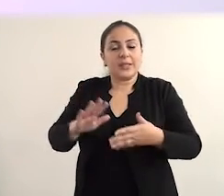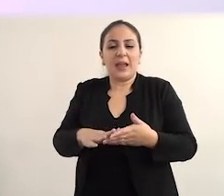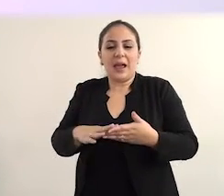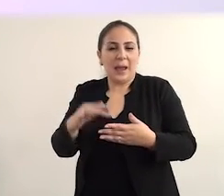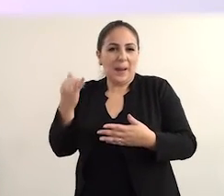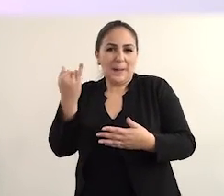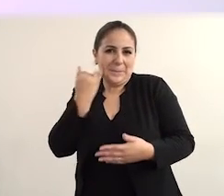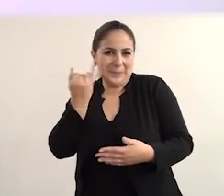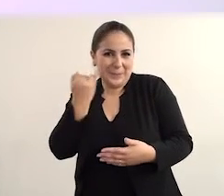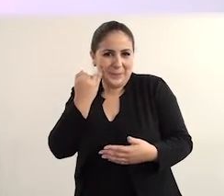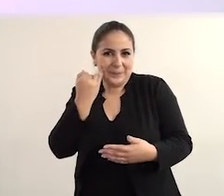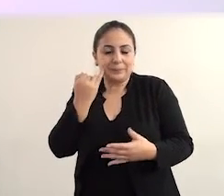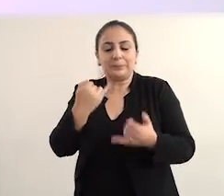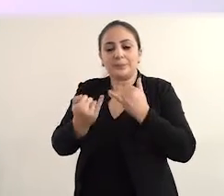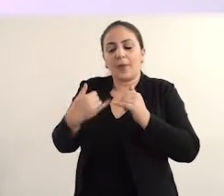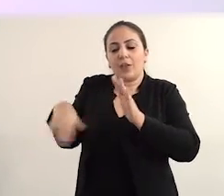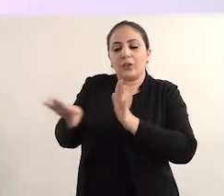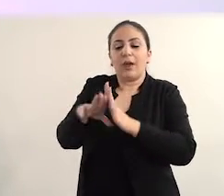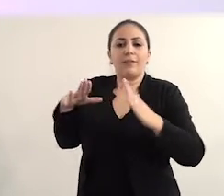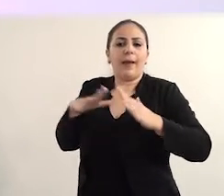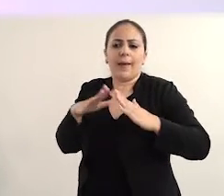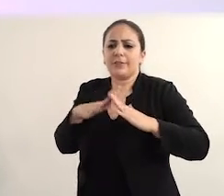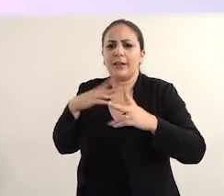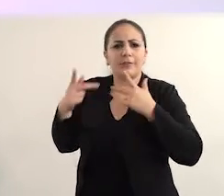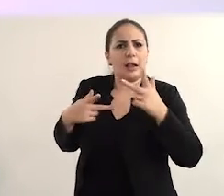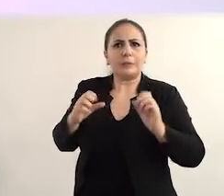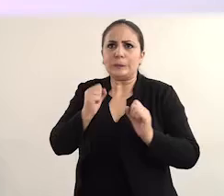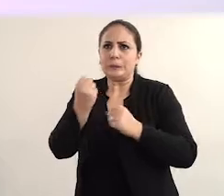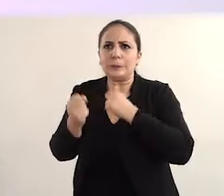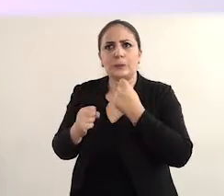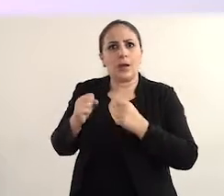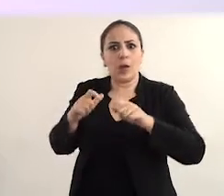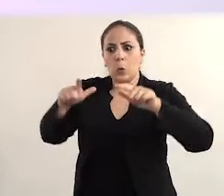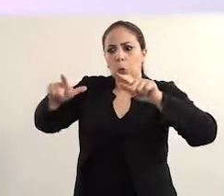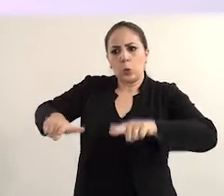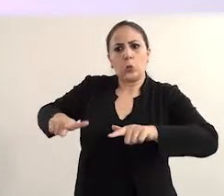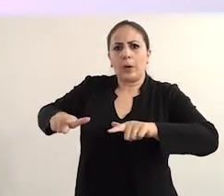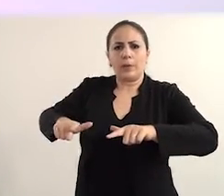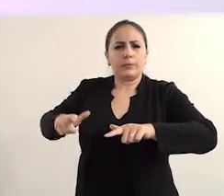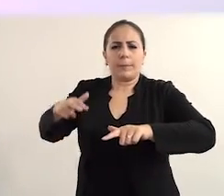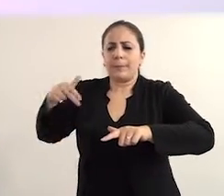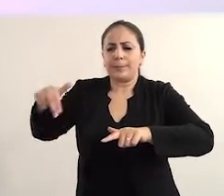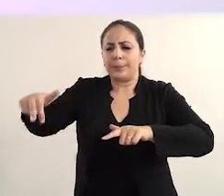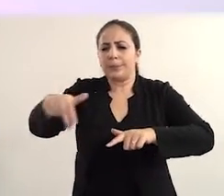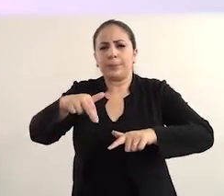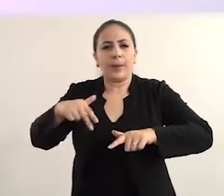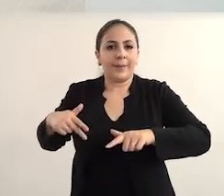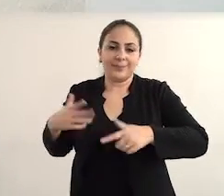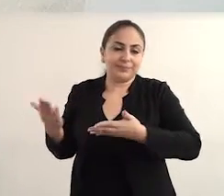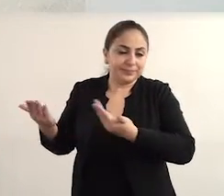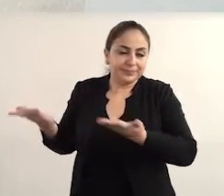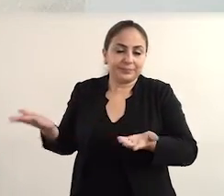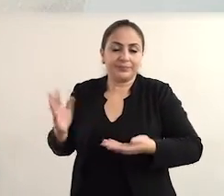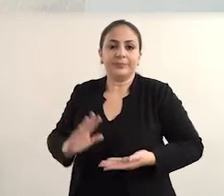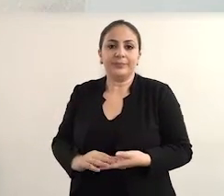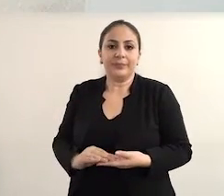ela me dizia, quando chegava em casa, que ela se agitava muito com a classe que ficava caminhando, né? Imagina adolescentes,